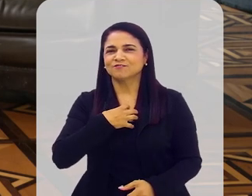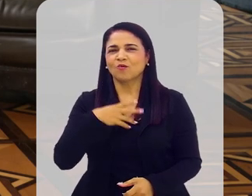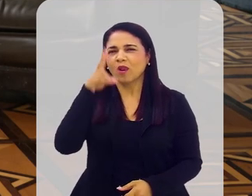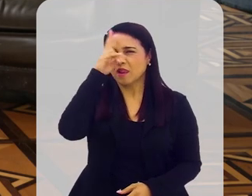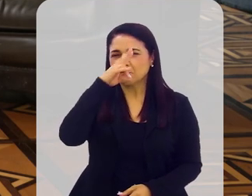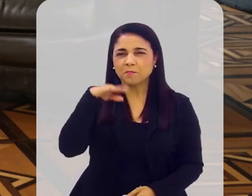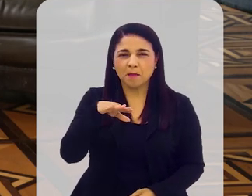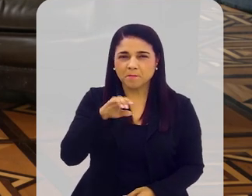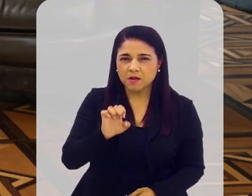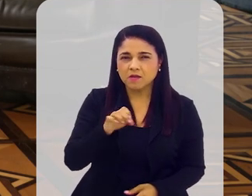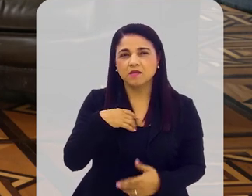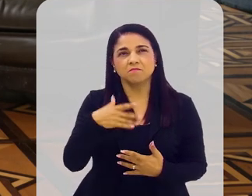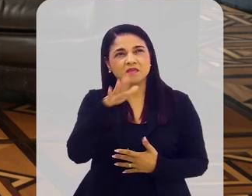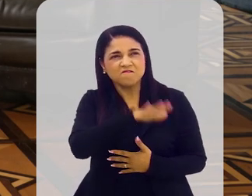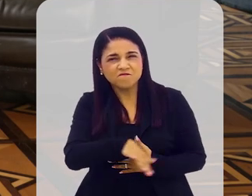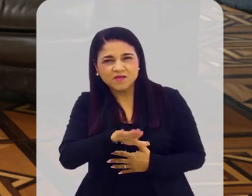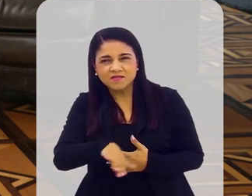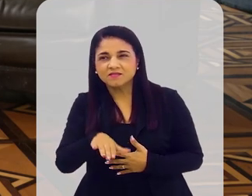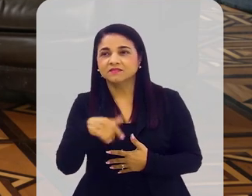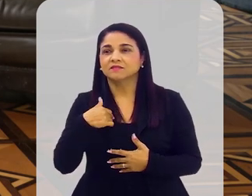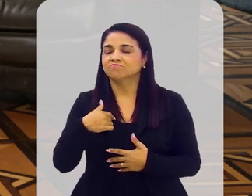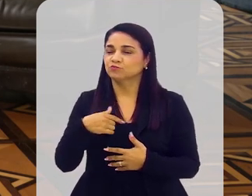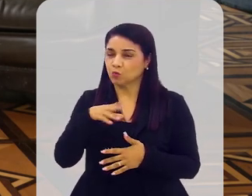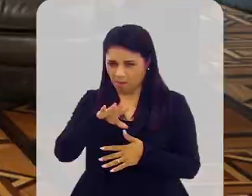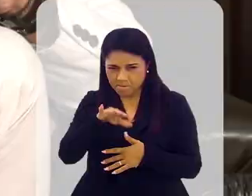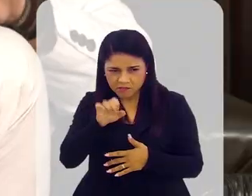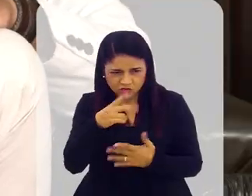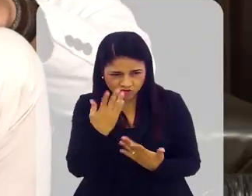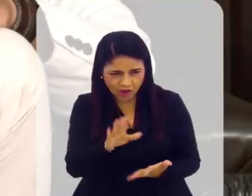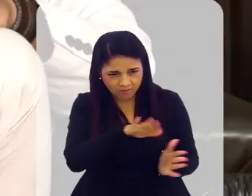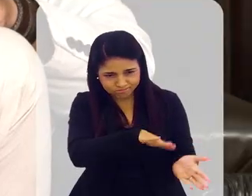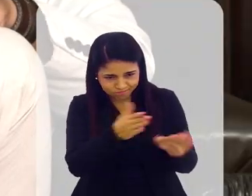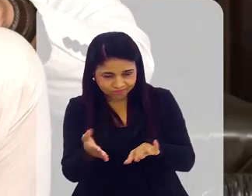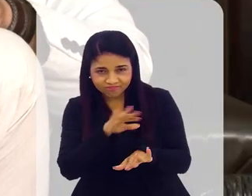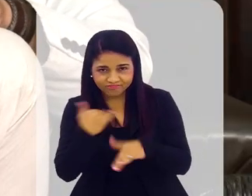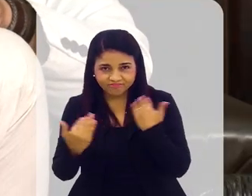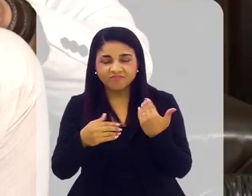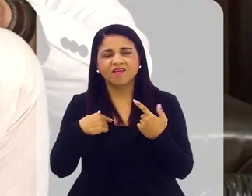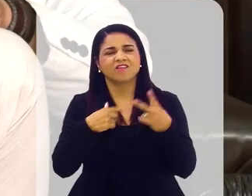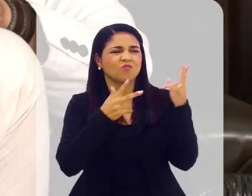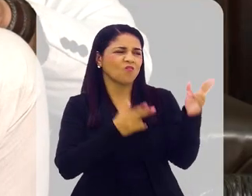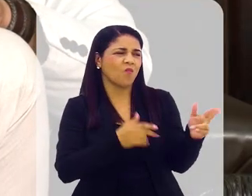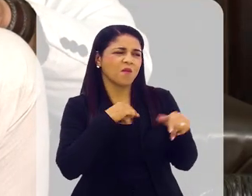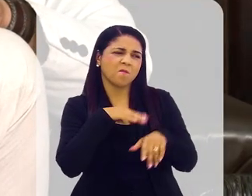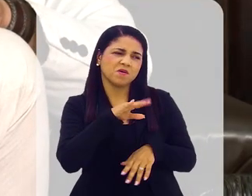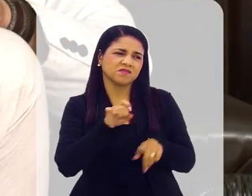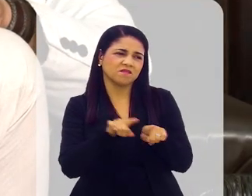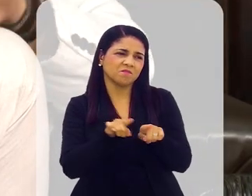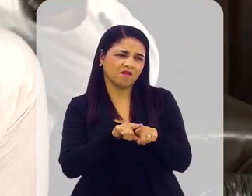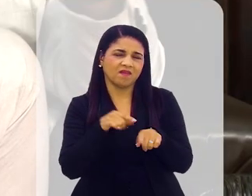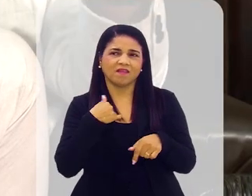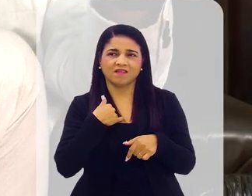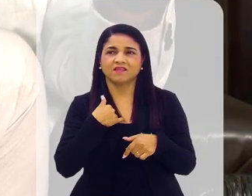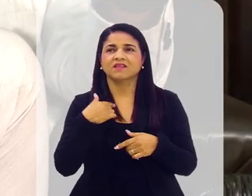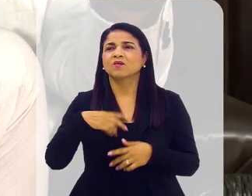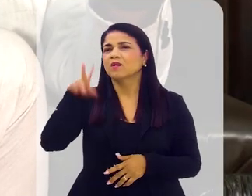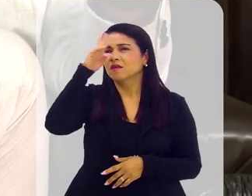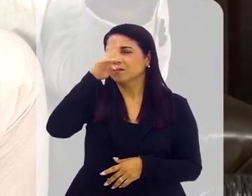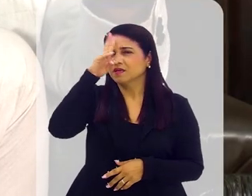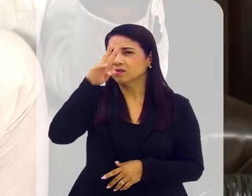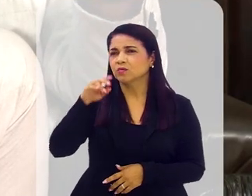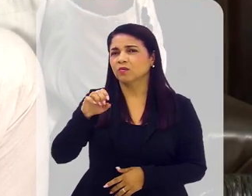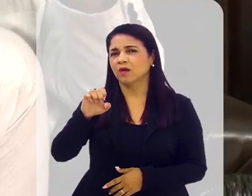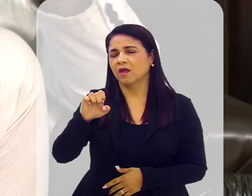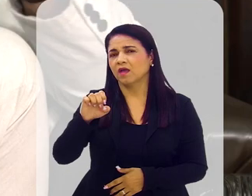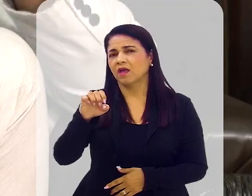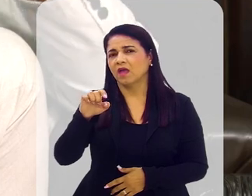lindo. Lembro da minha mãe, lembro da minha infância. Sua mãe já partiu? Minha mãe partiu. A minha também partiu. Coisa linda, linda, linda. Eu me lembrei até agora do grande